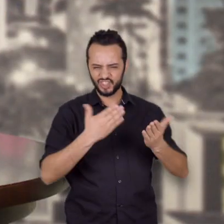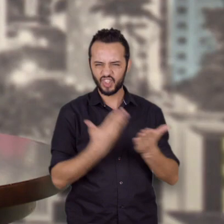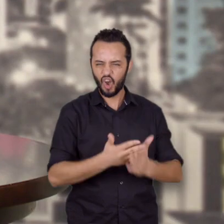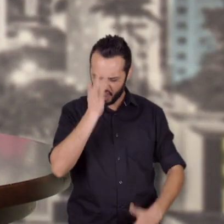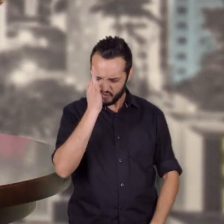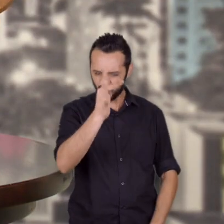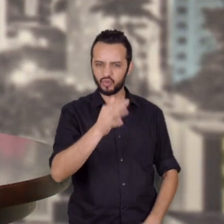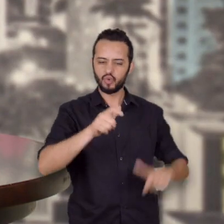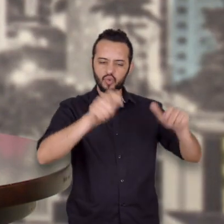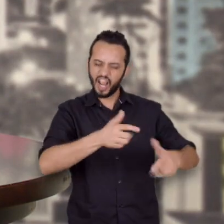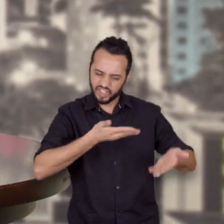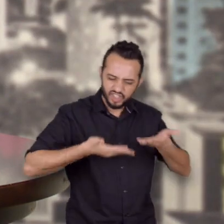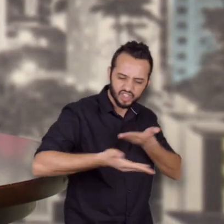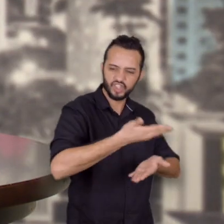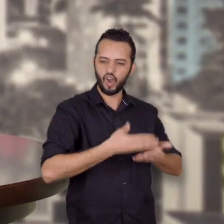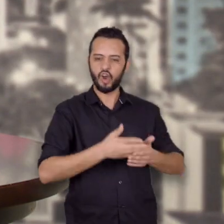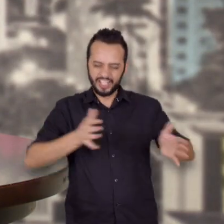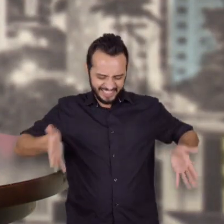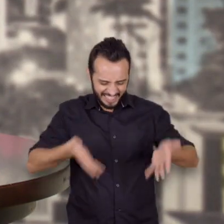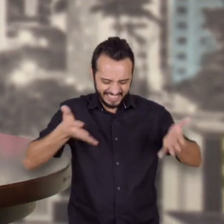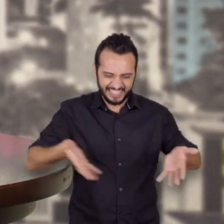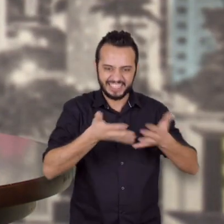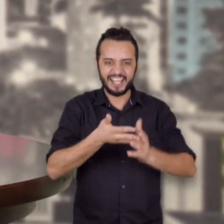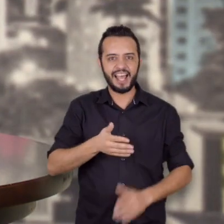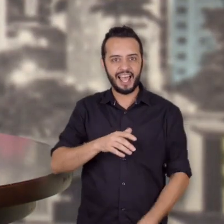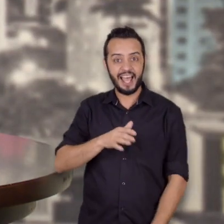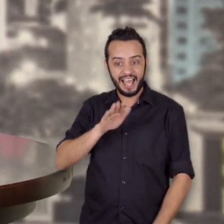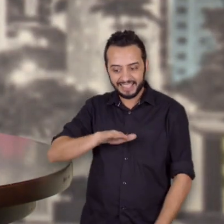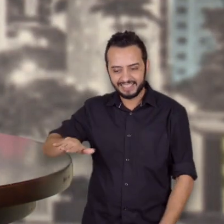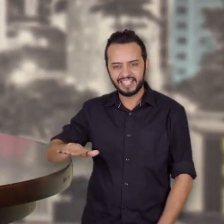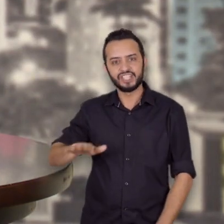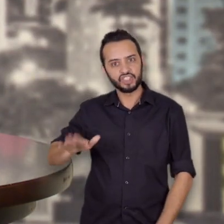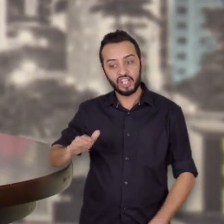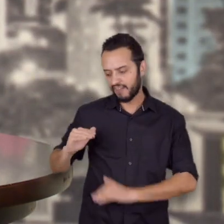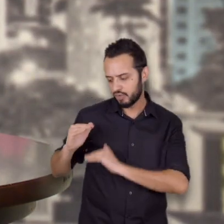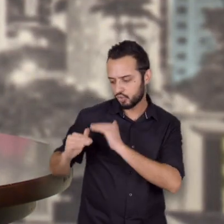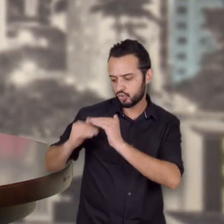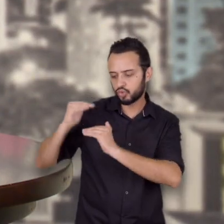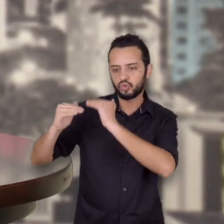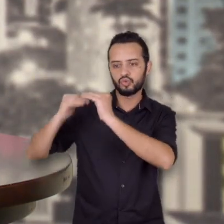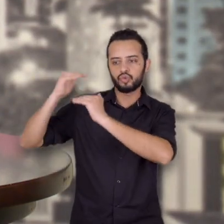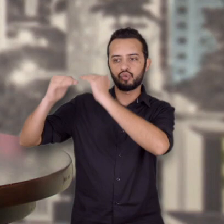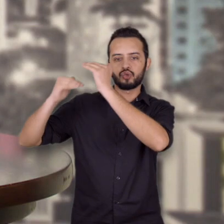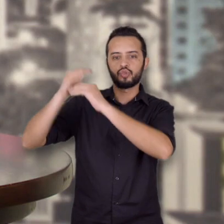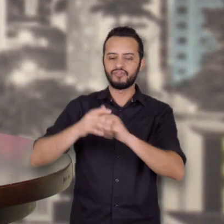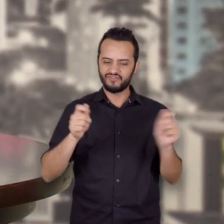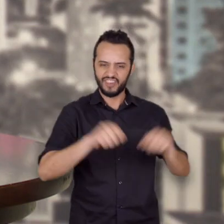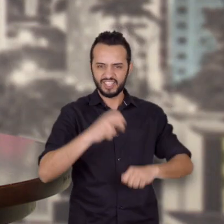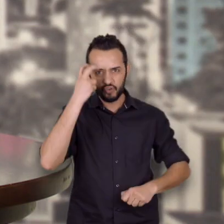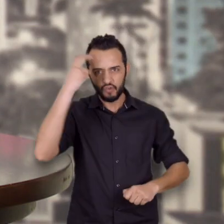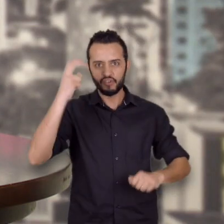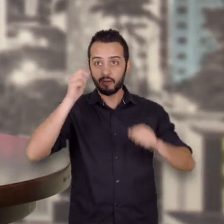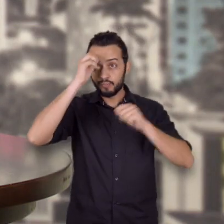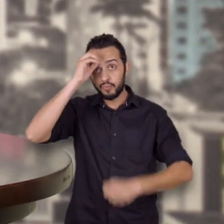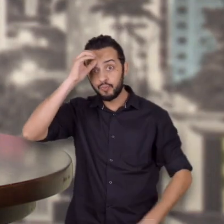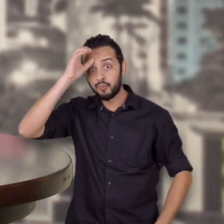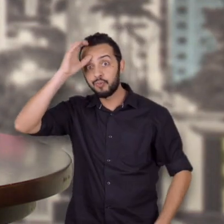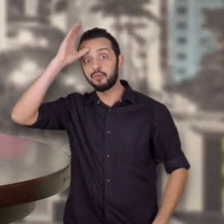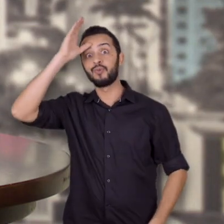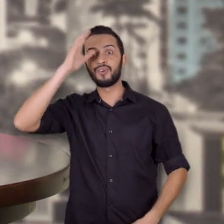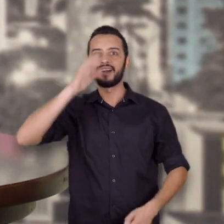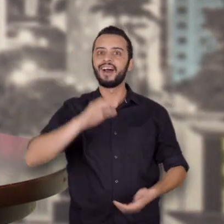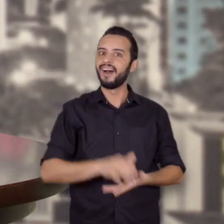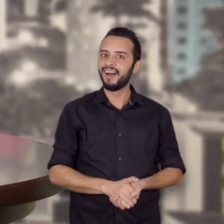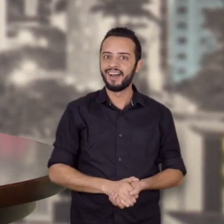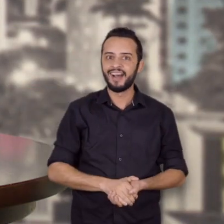o lugar de troca, de incentivo. Então, as crianças, desde pequenininha, elas vão desenvolver essa capacidade intelectual e elas